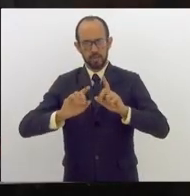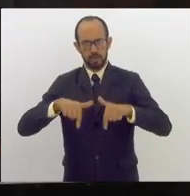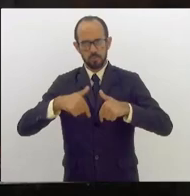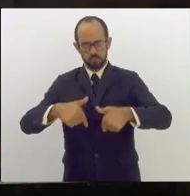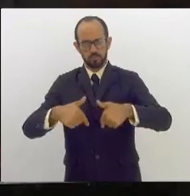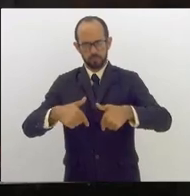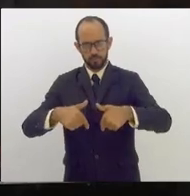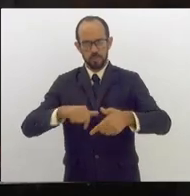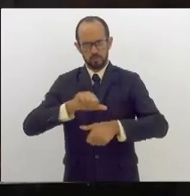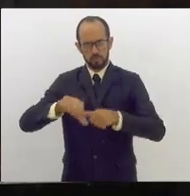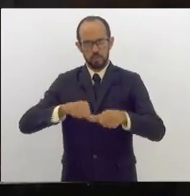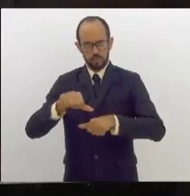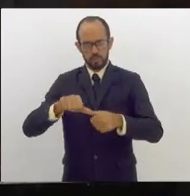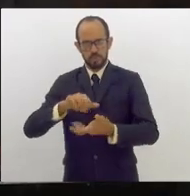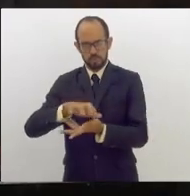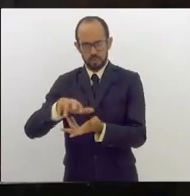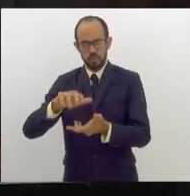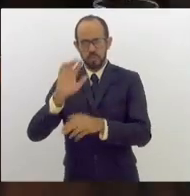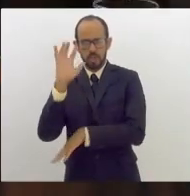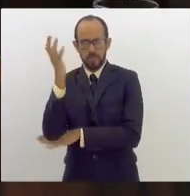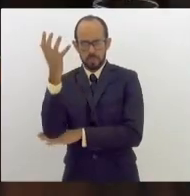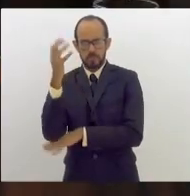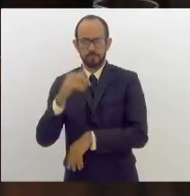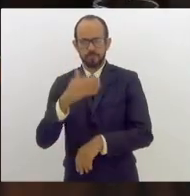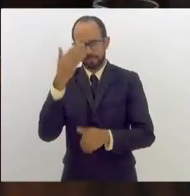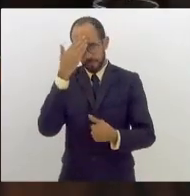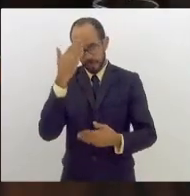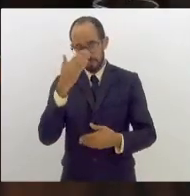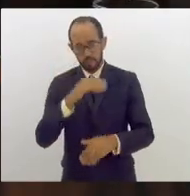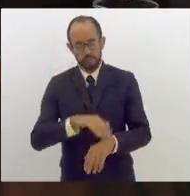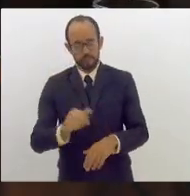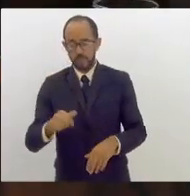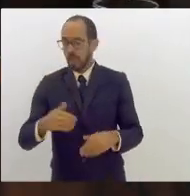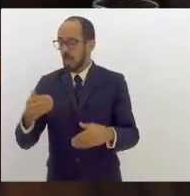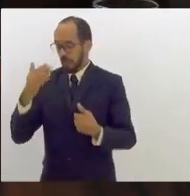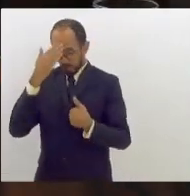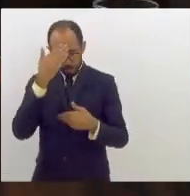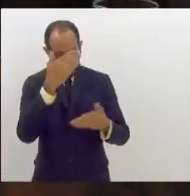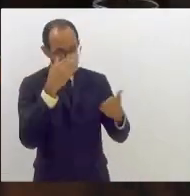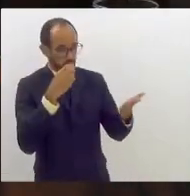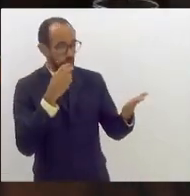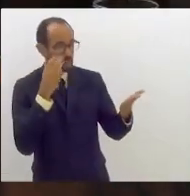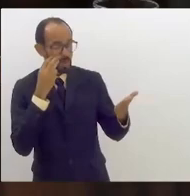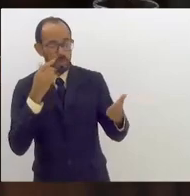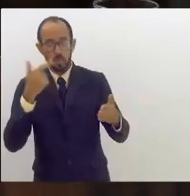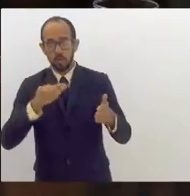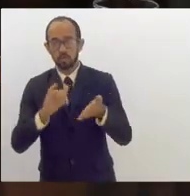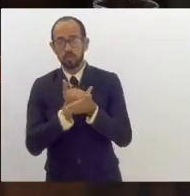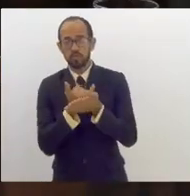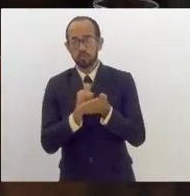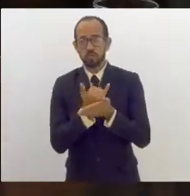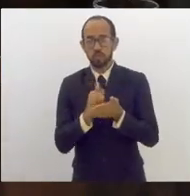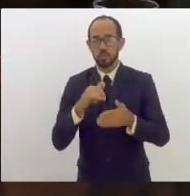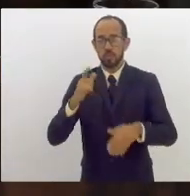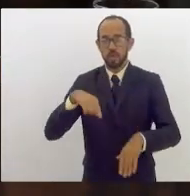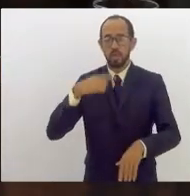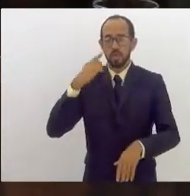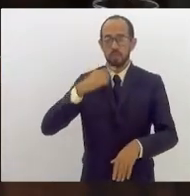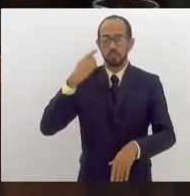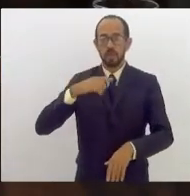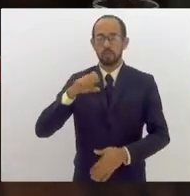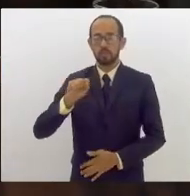mudanças climáticas Muito obrigado agradecendo a deputado valdecarnego próximo avadõescrito e o nome Deputado Dr